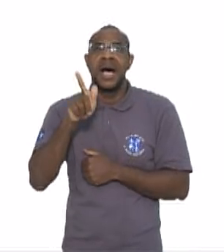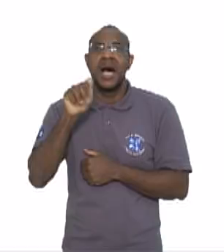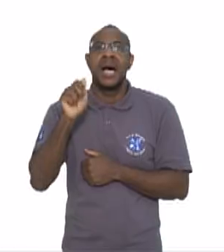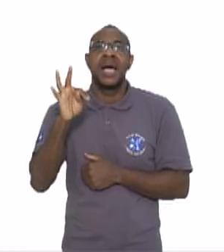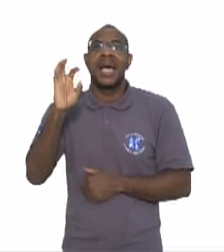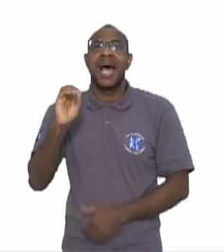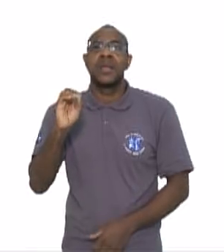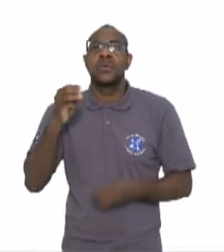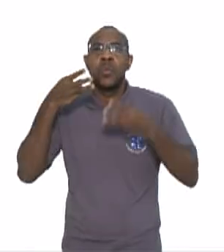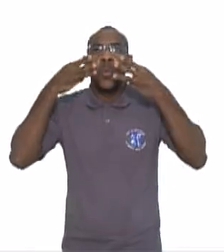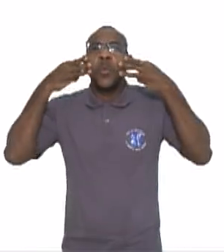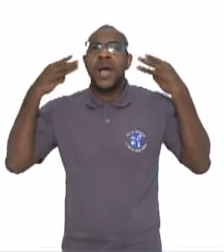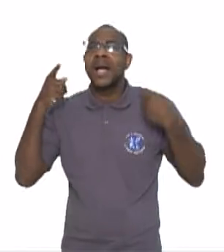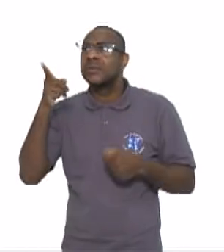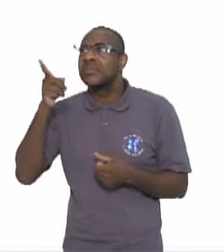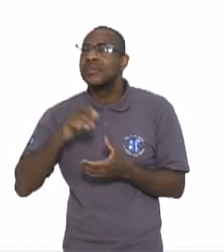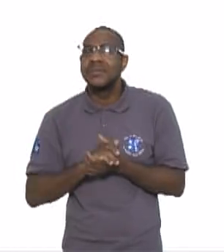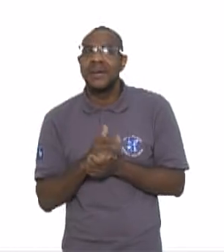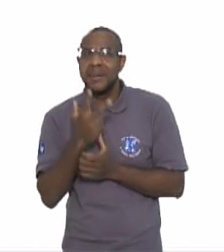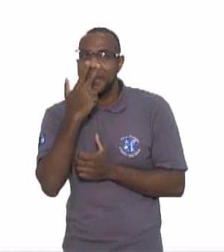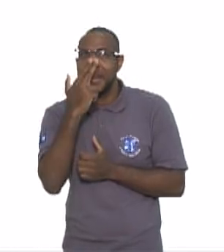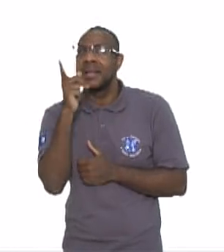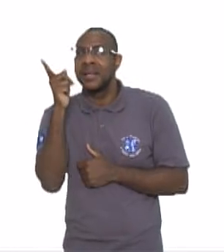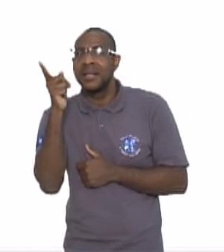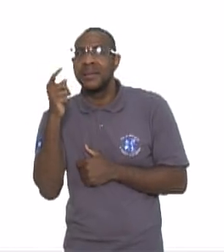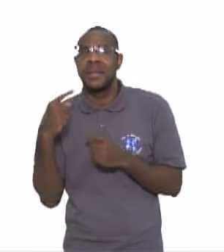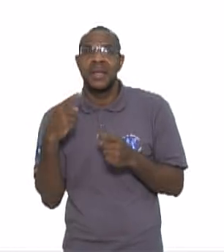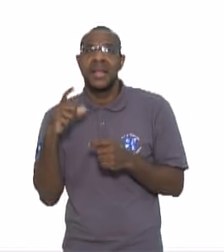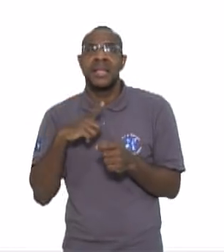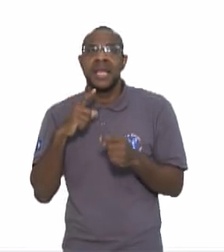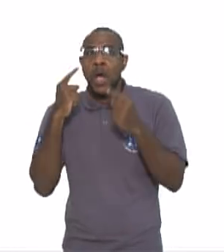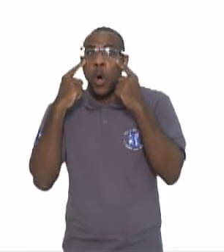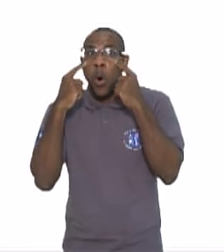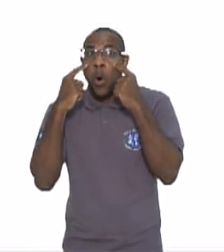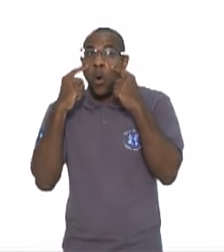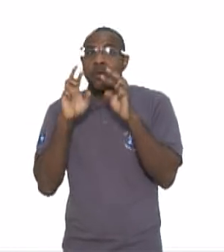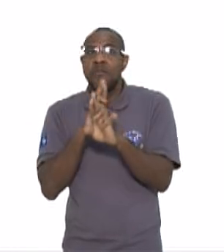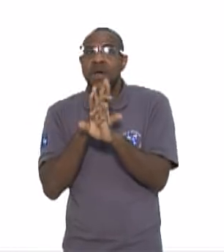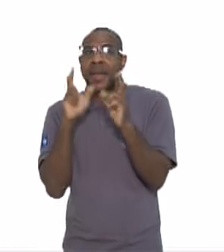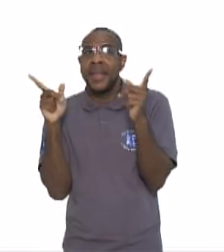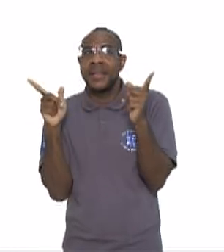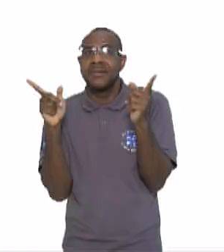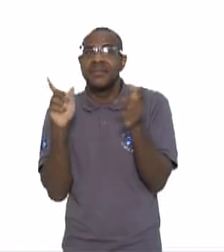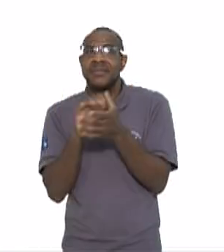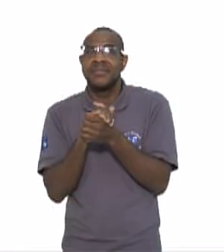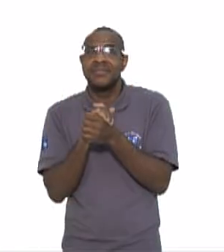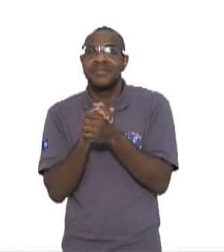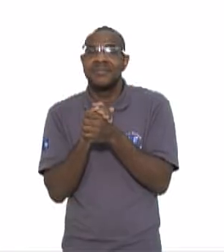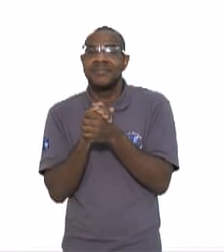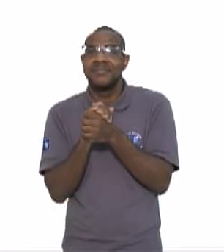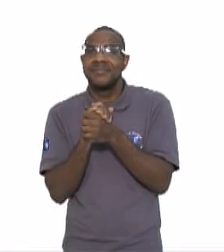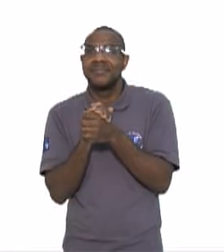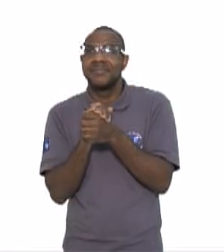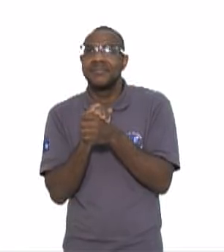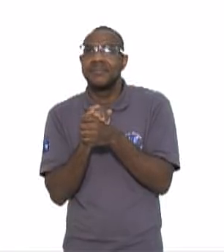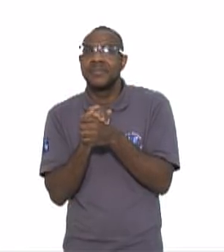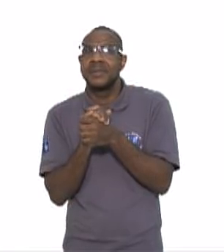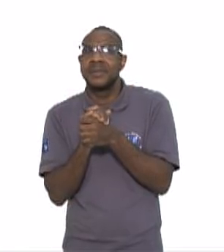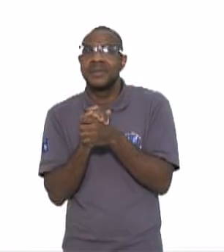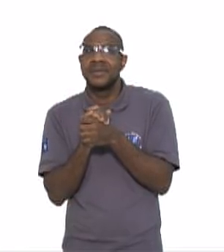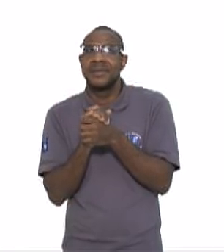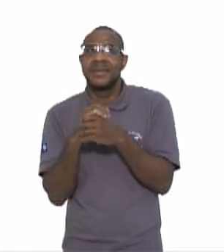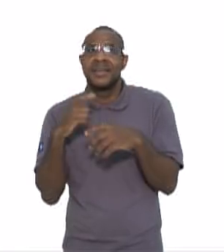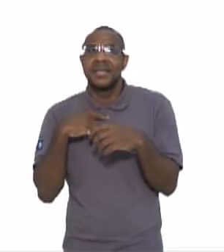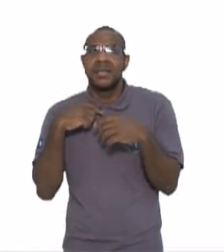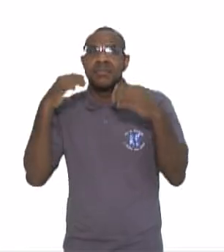Só parecido, porque ele é modificado ali. Ele tem os olhos diferentes, ele tem um adereço